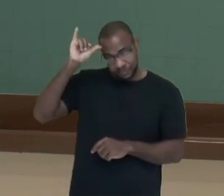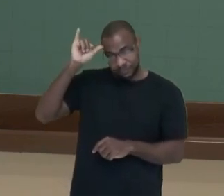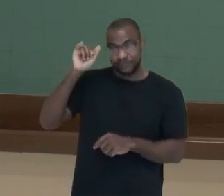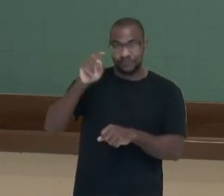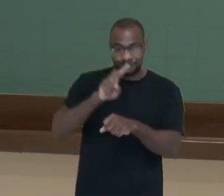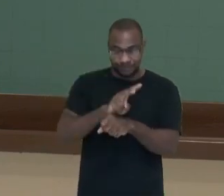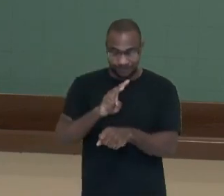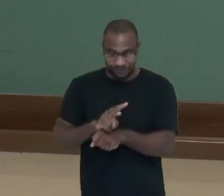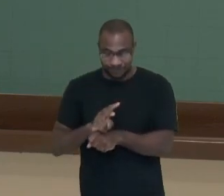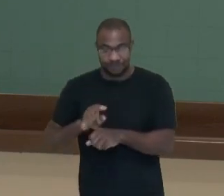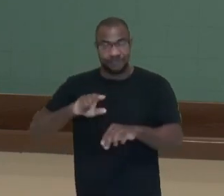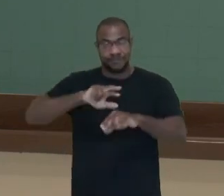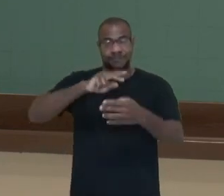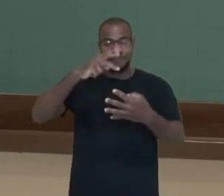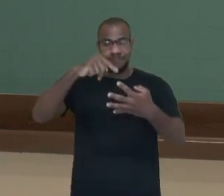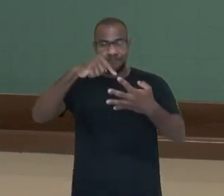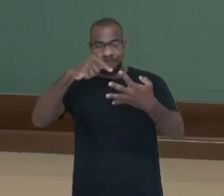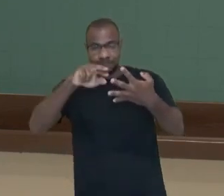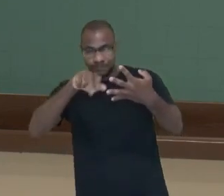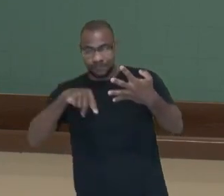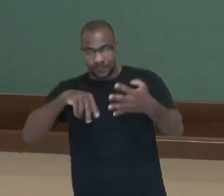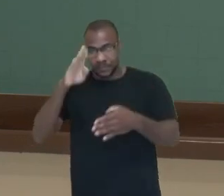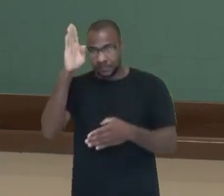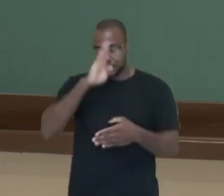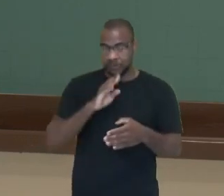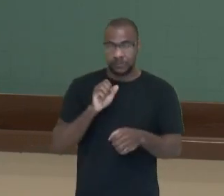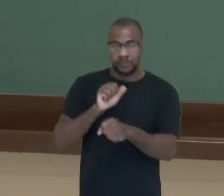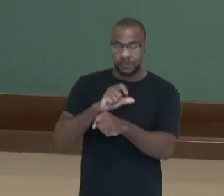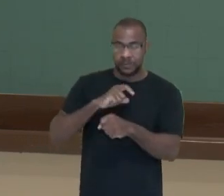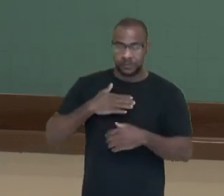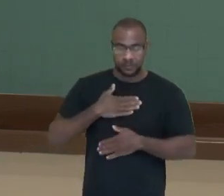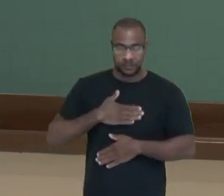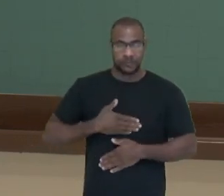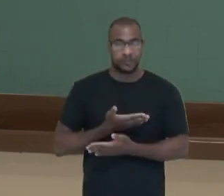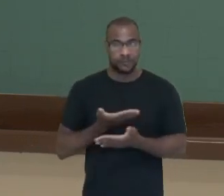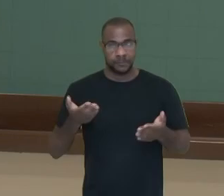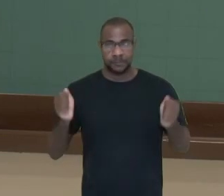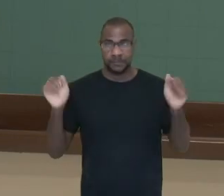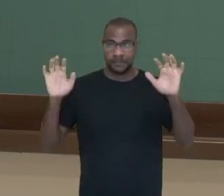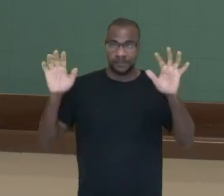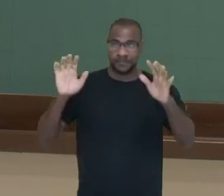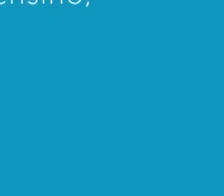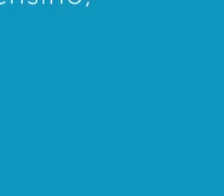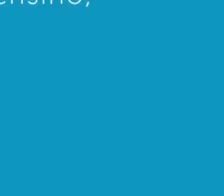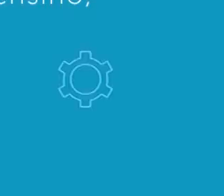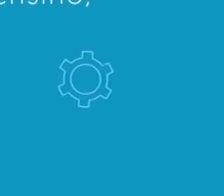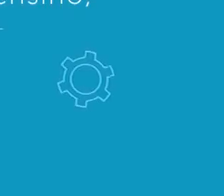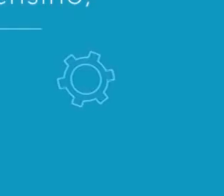pecuária e o seu dimensionamento em termos brasileiros. Espero que vocês tenham gostado. Até breve!